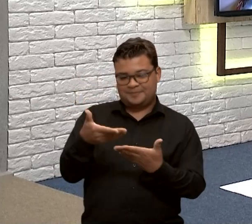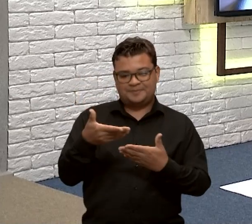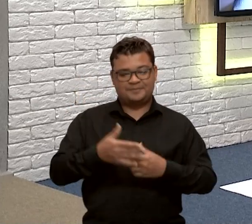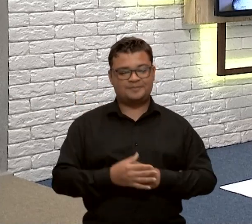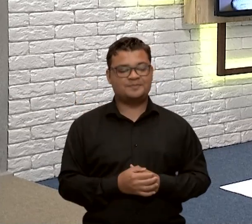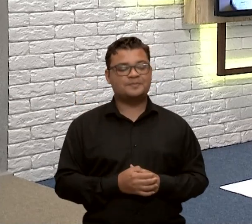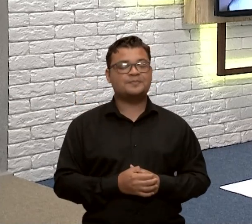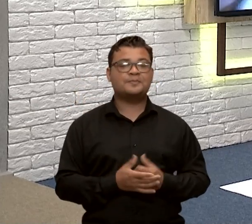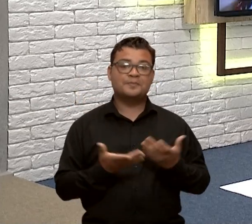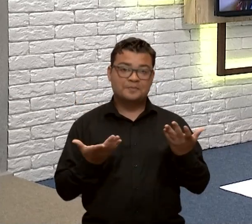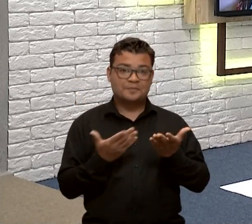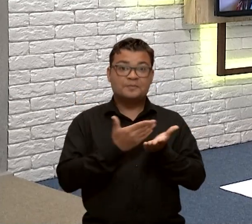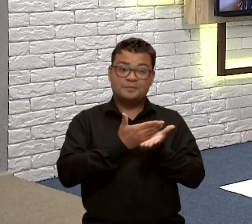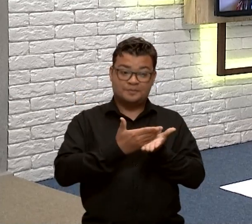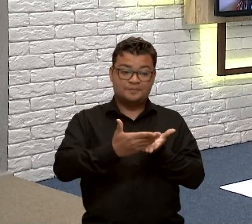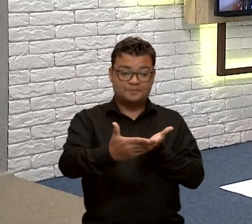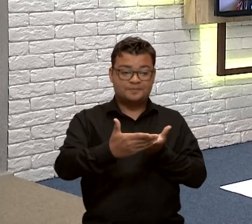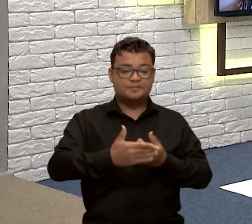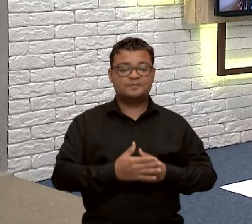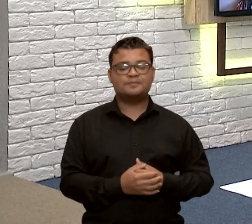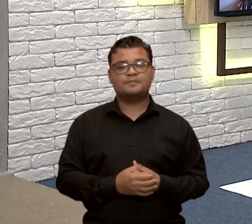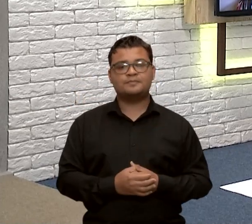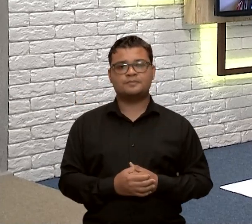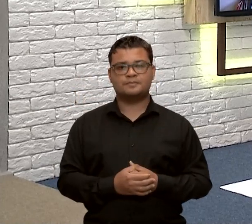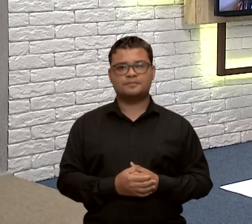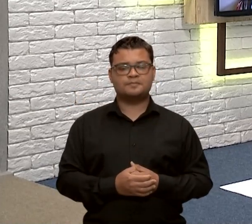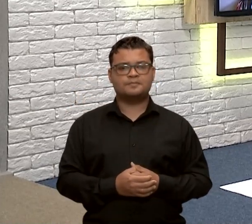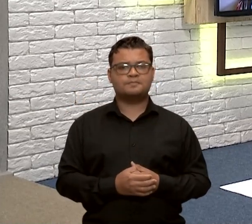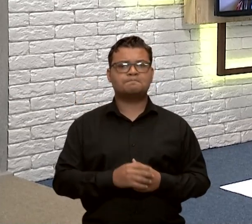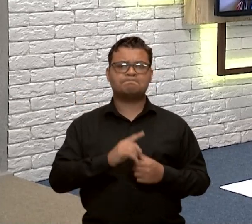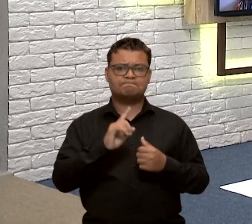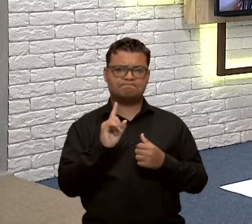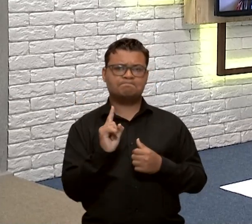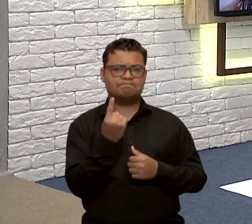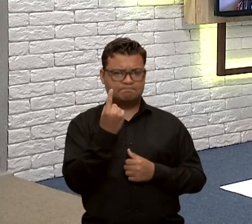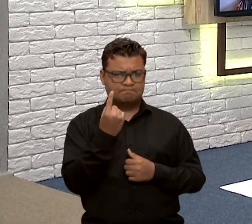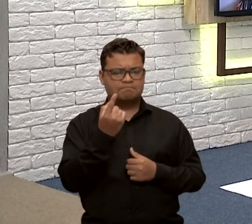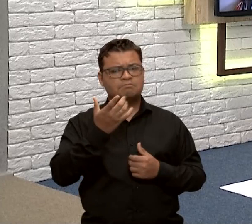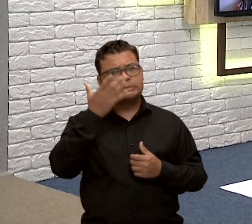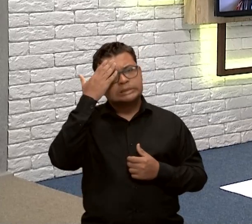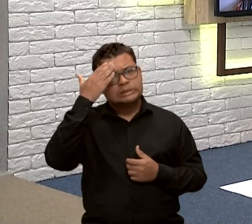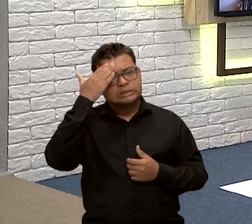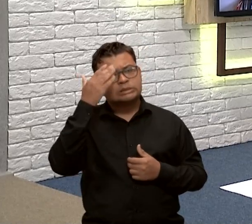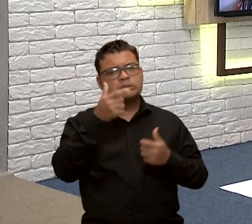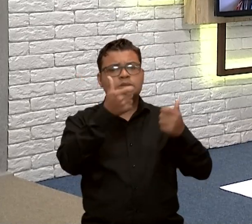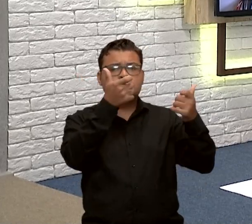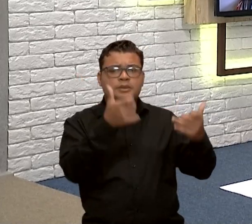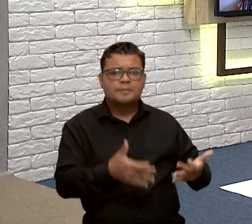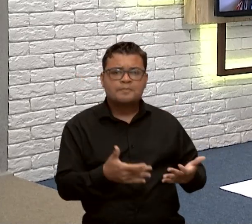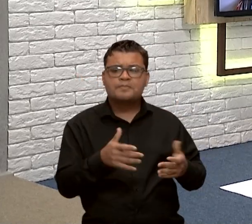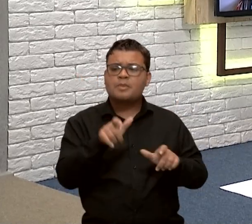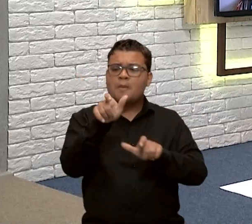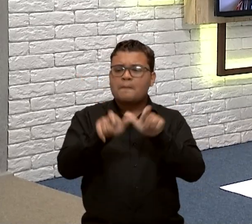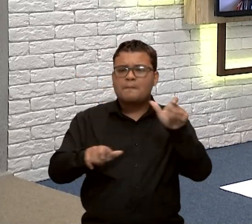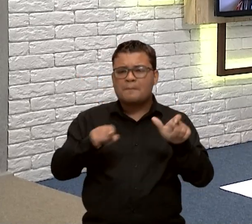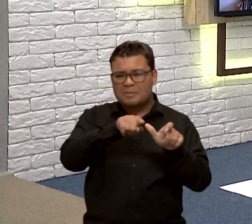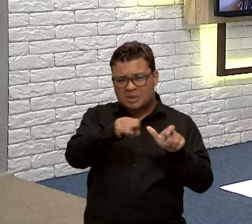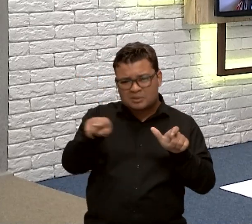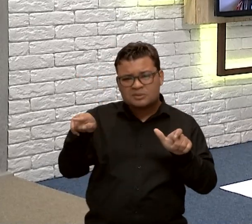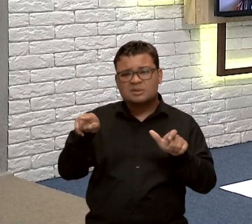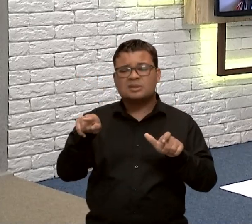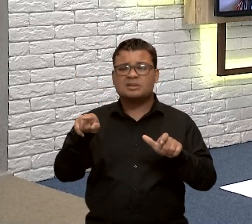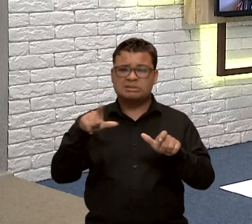vamos começar então. Falando inicialmente, né, quem são as pessoas que podem